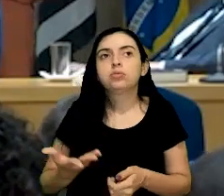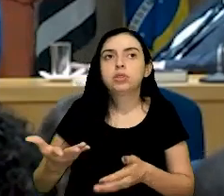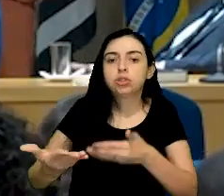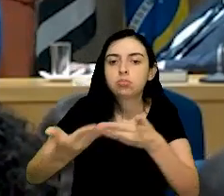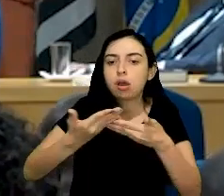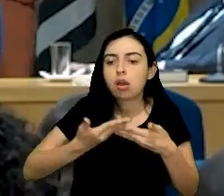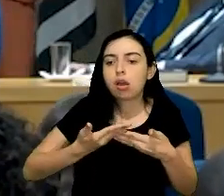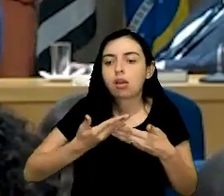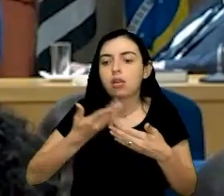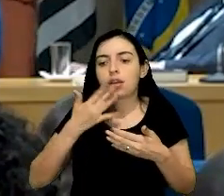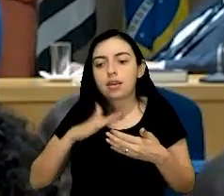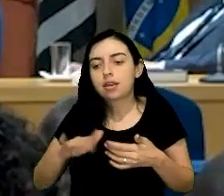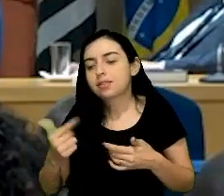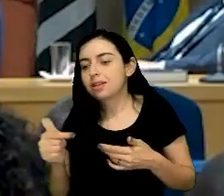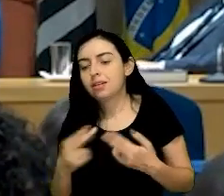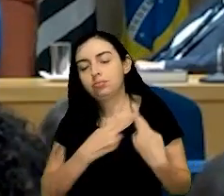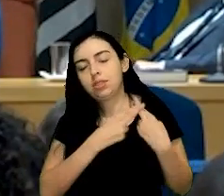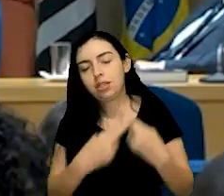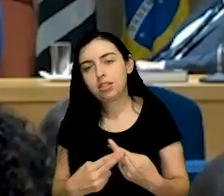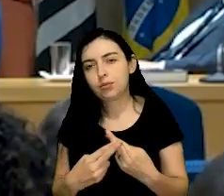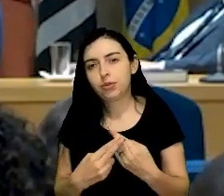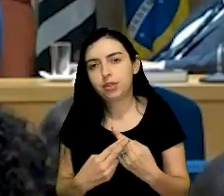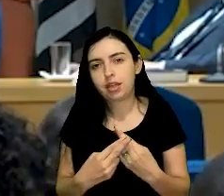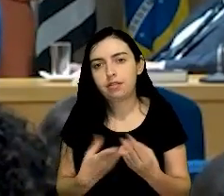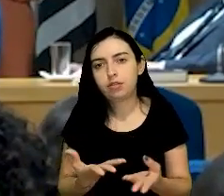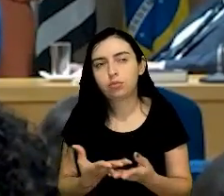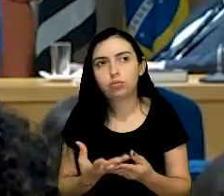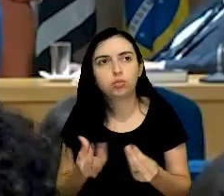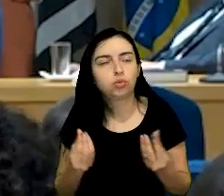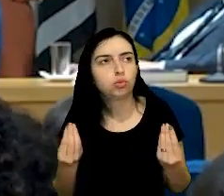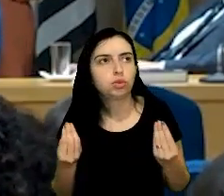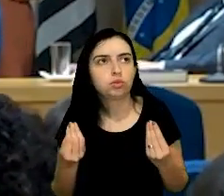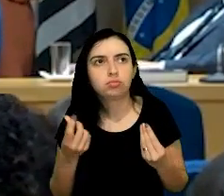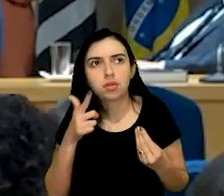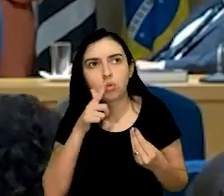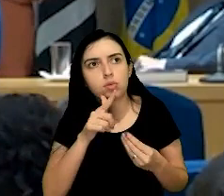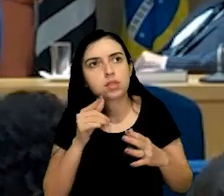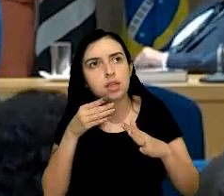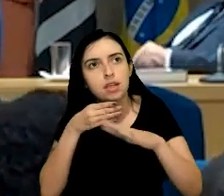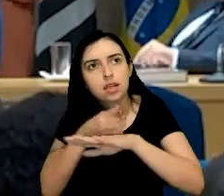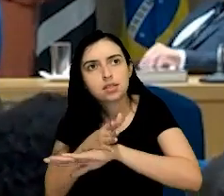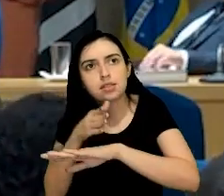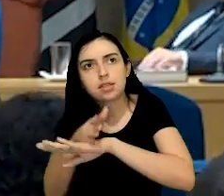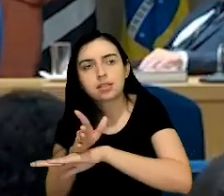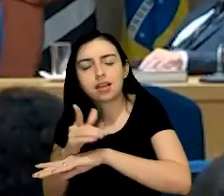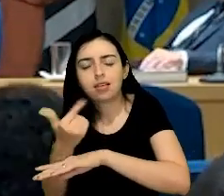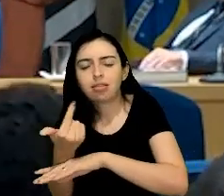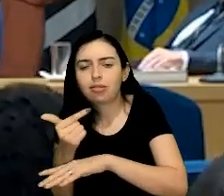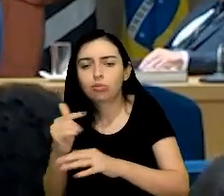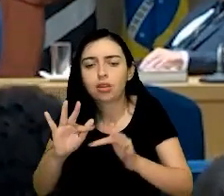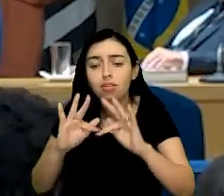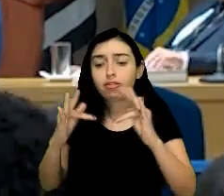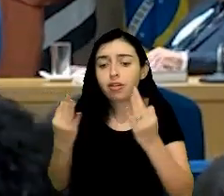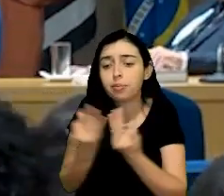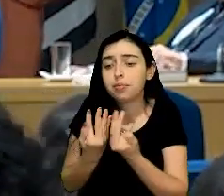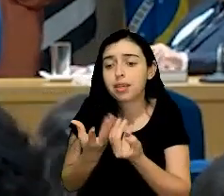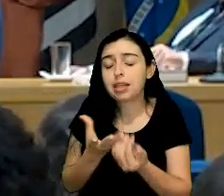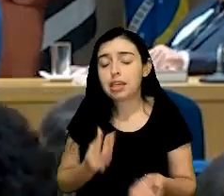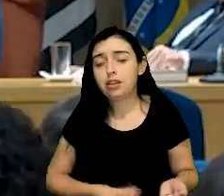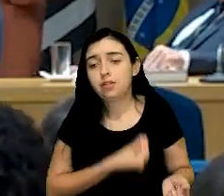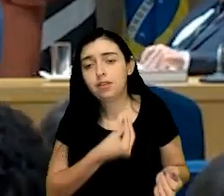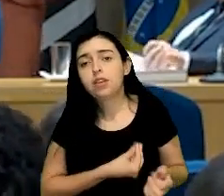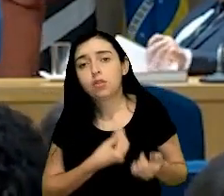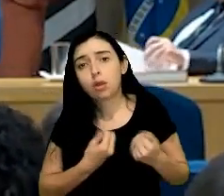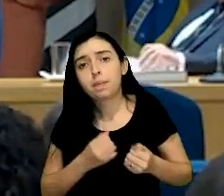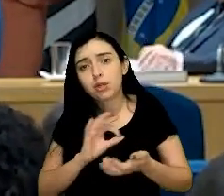desacompanhadas, muitas delas acabam não conseguindo vir porque não teve nenhum parente vivo no país de origem para poder assinar o